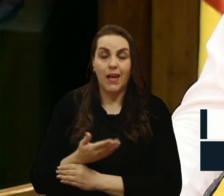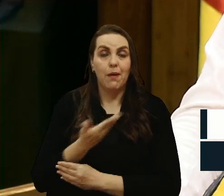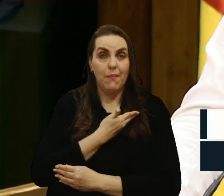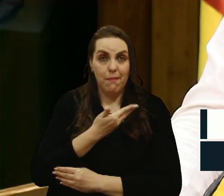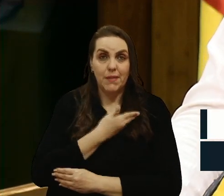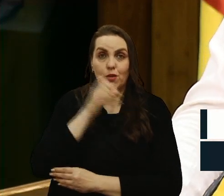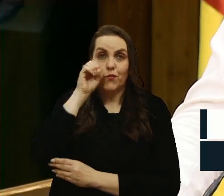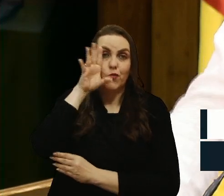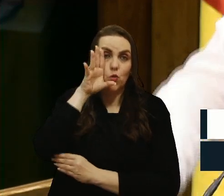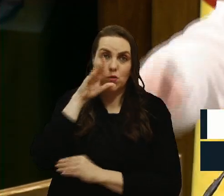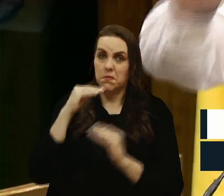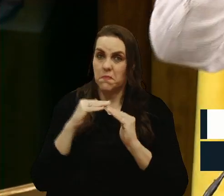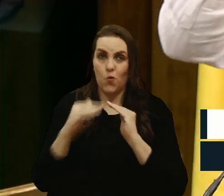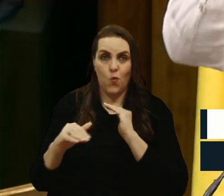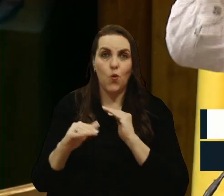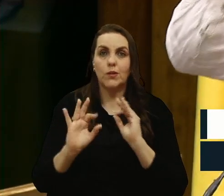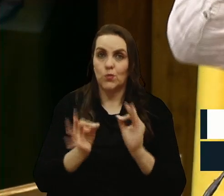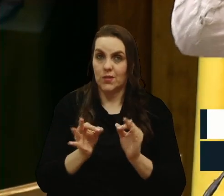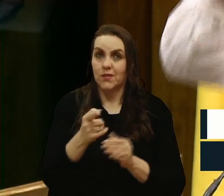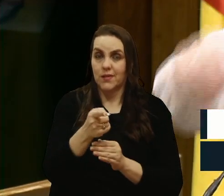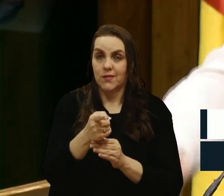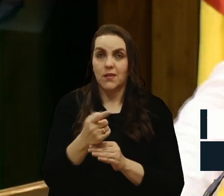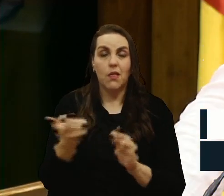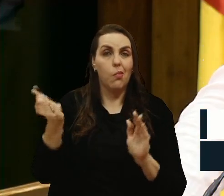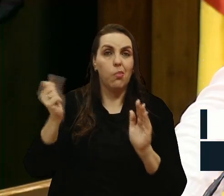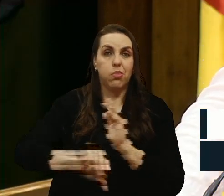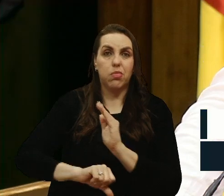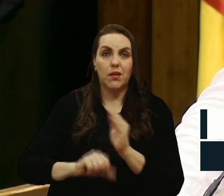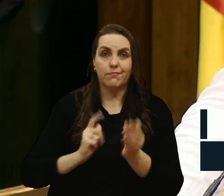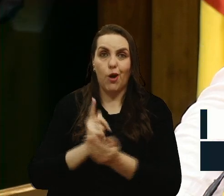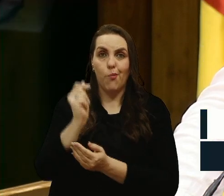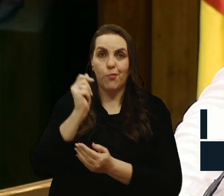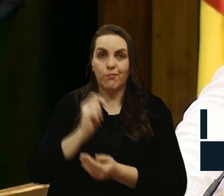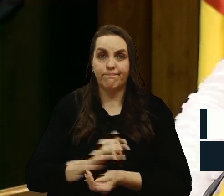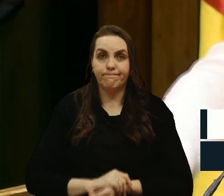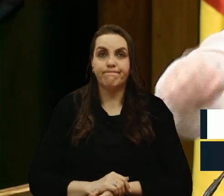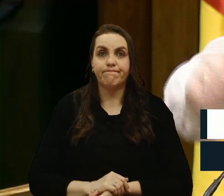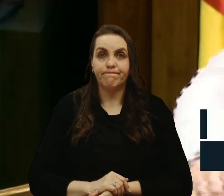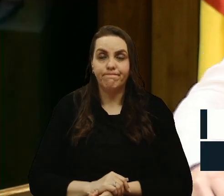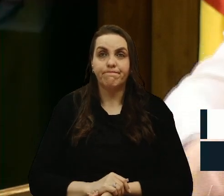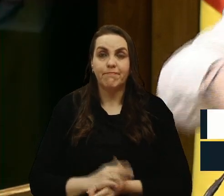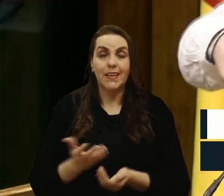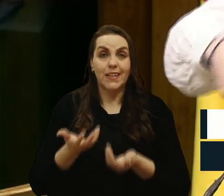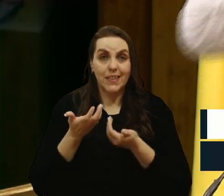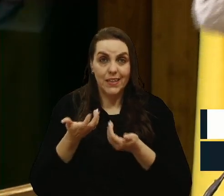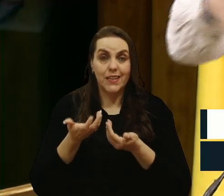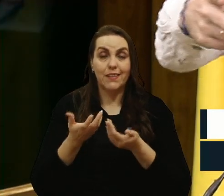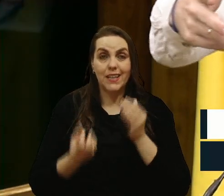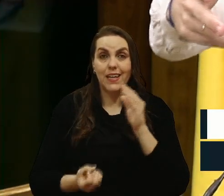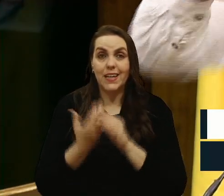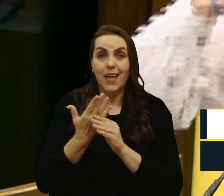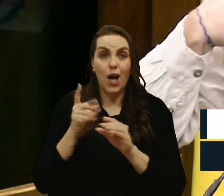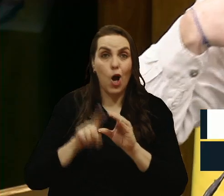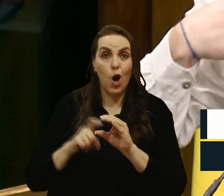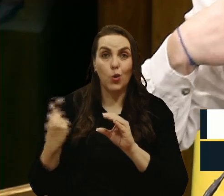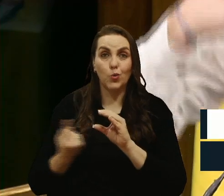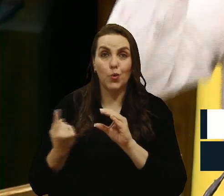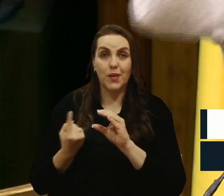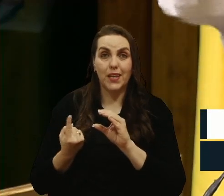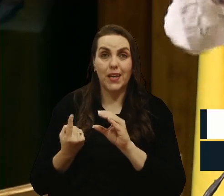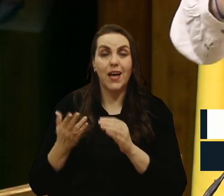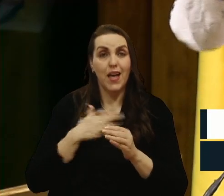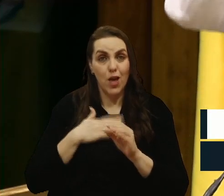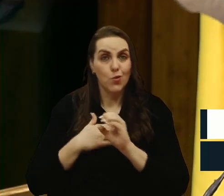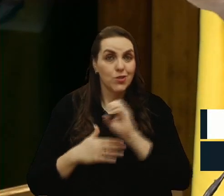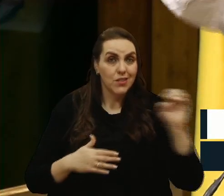não comunga, foi revogar essa compra, que criaria autonomia. E eu de esquerda e o